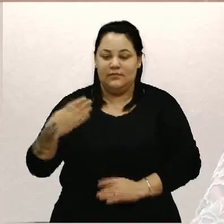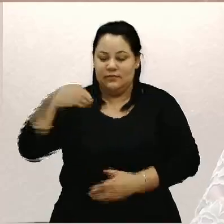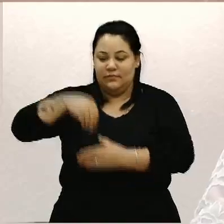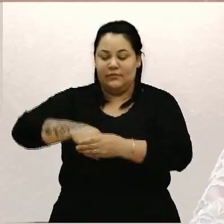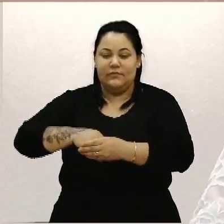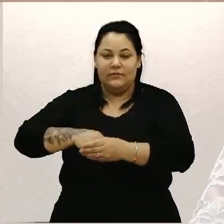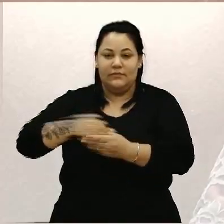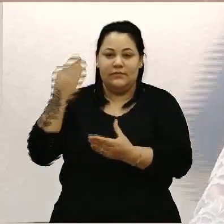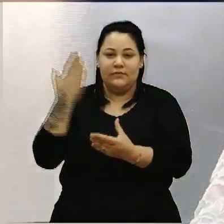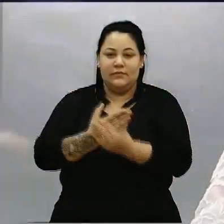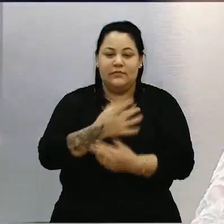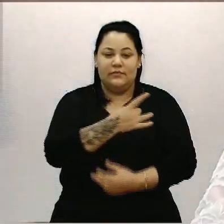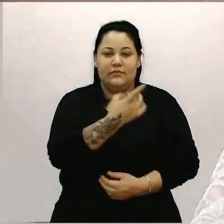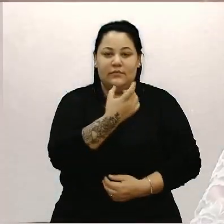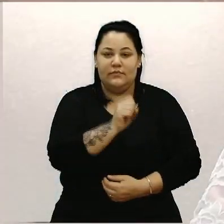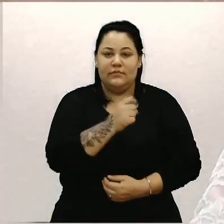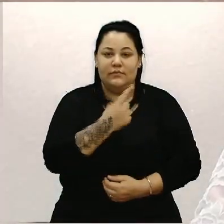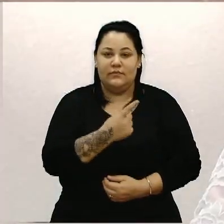número